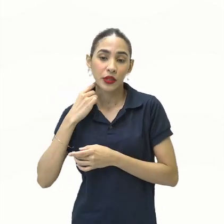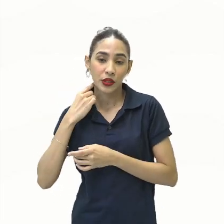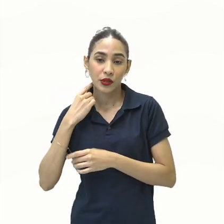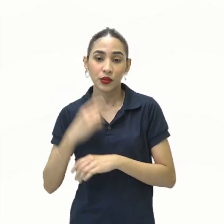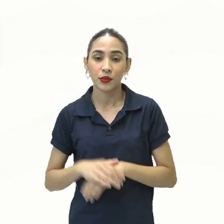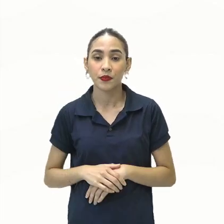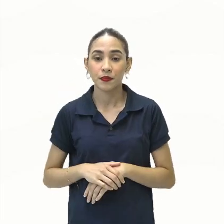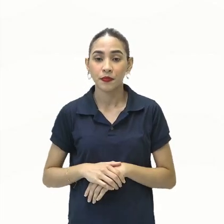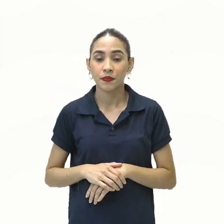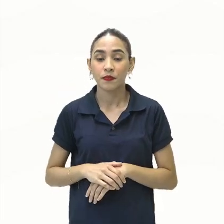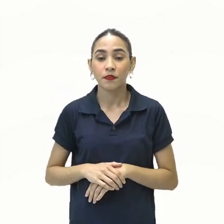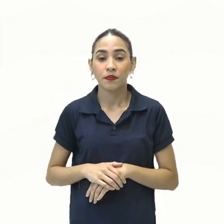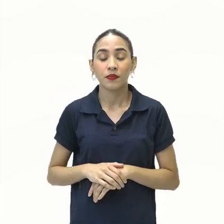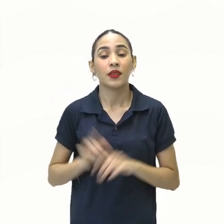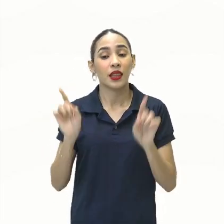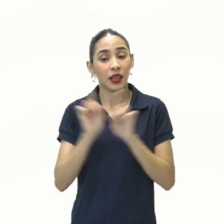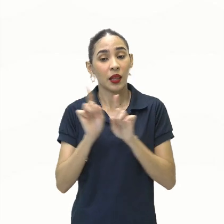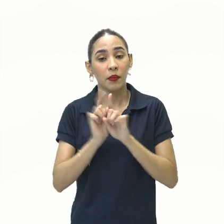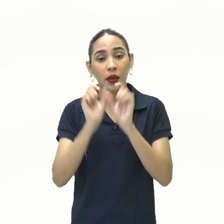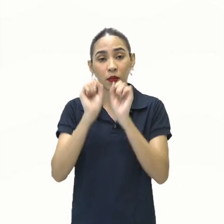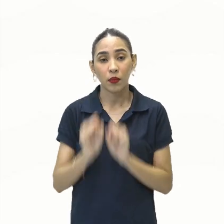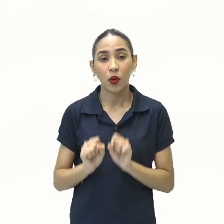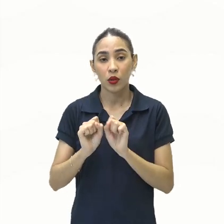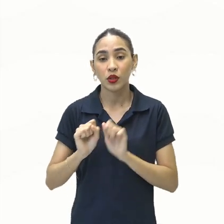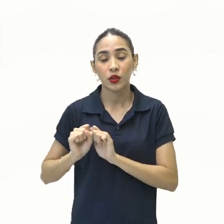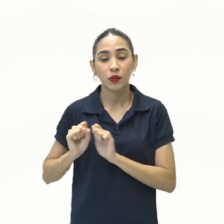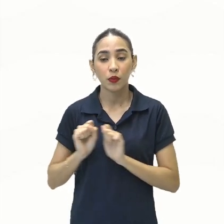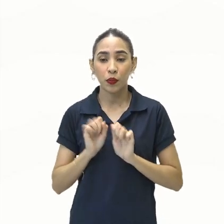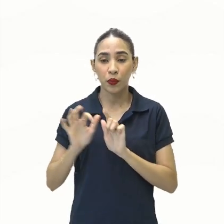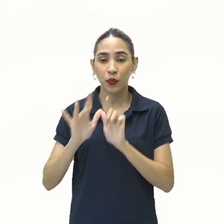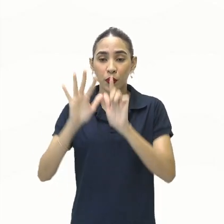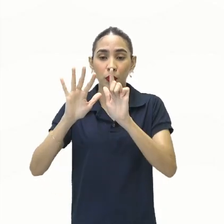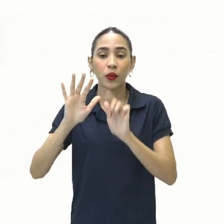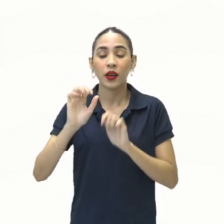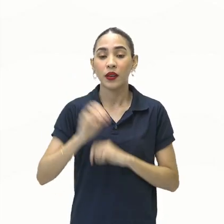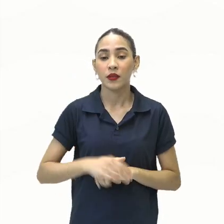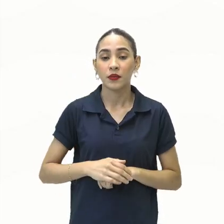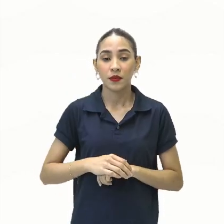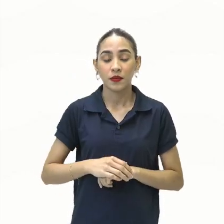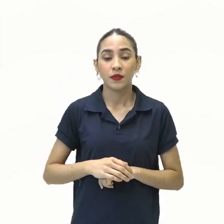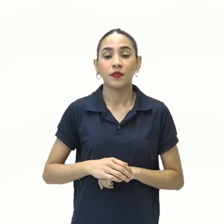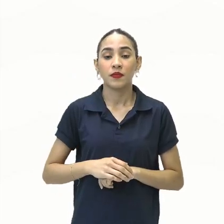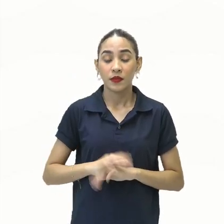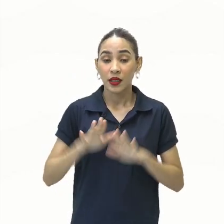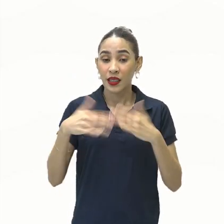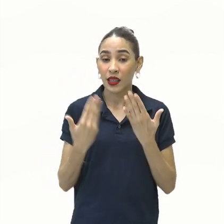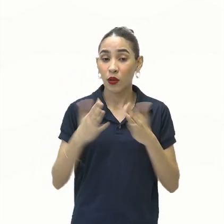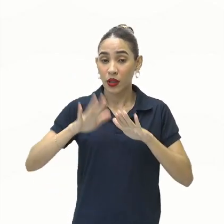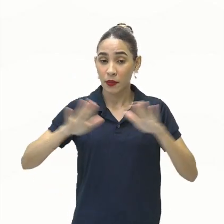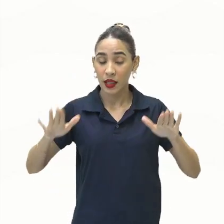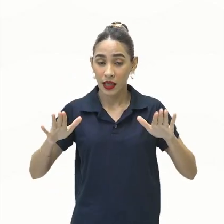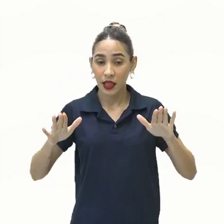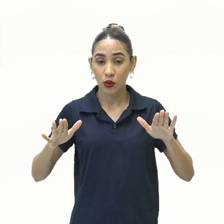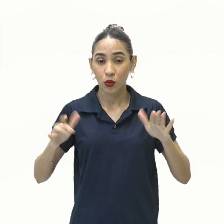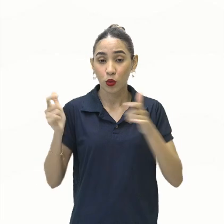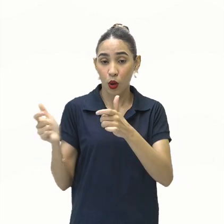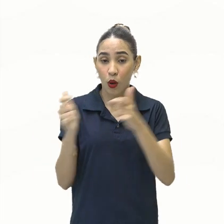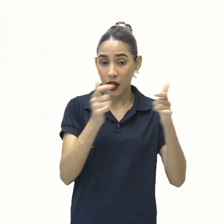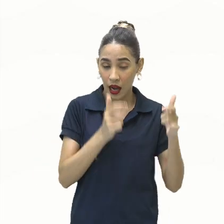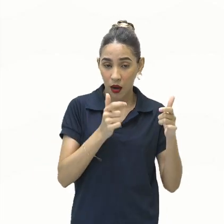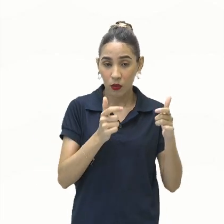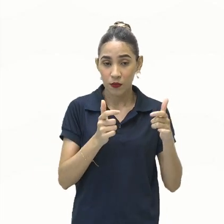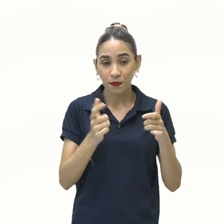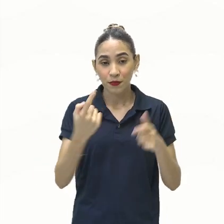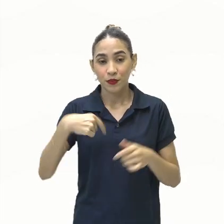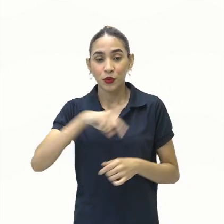lixo, mas pode poluir o ar. Então, note que dependendo de onde ele for, nós temos